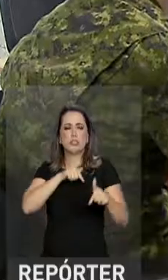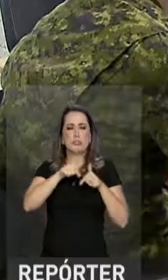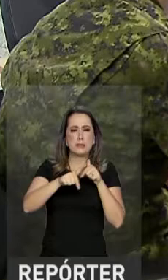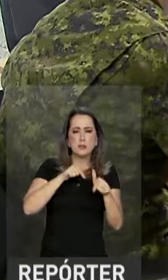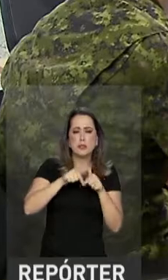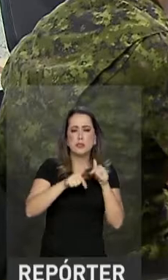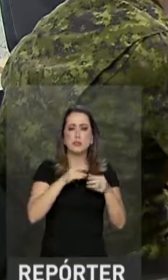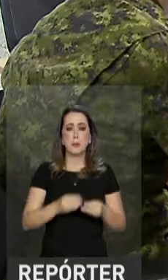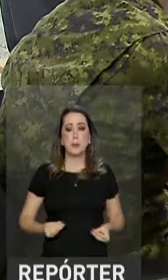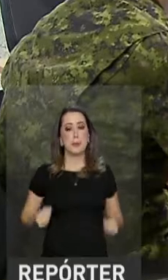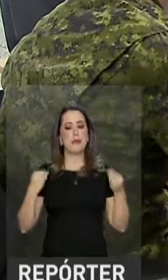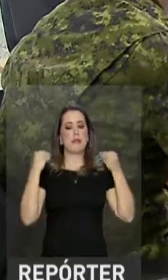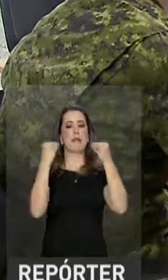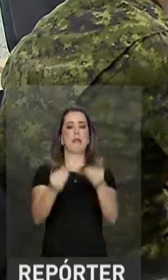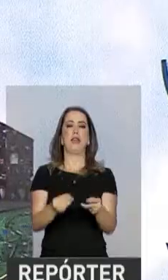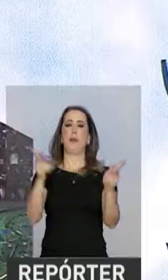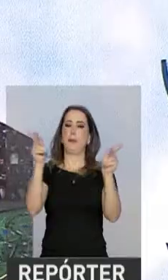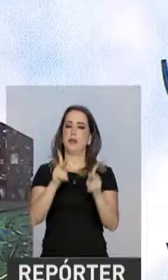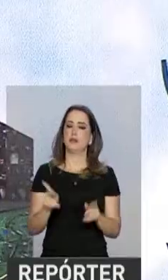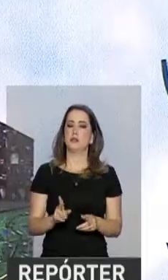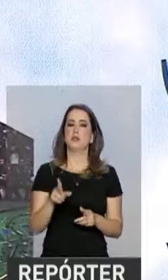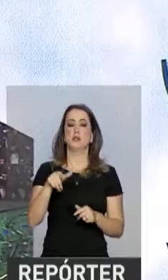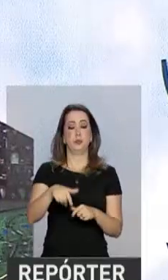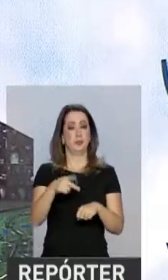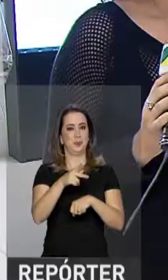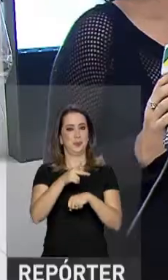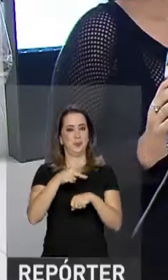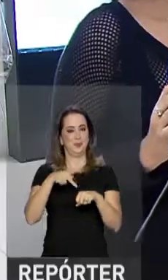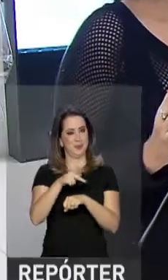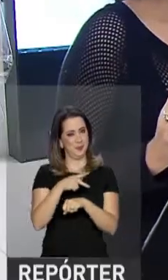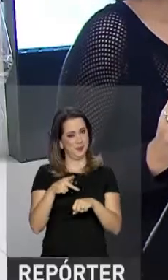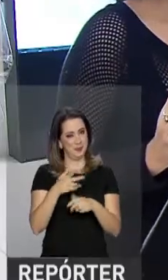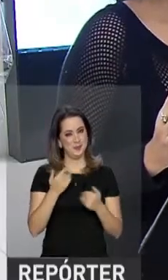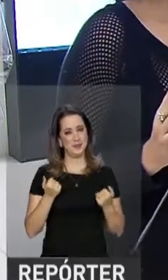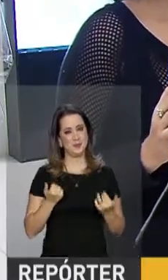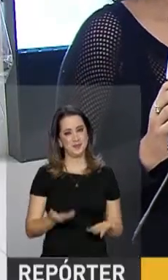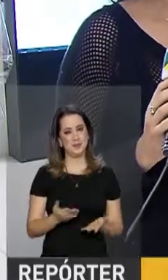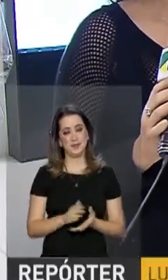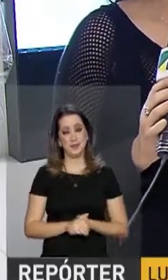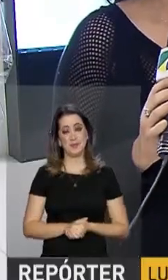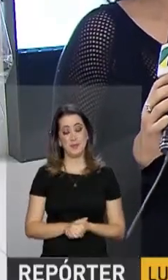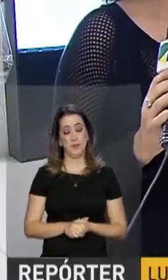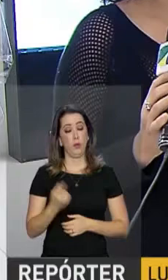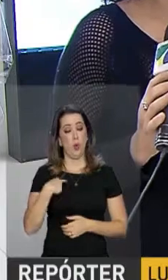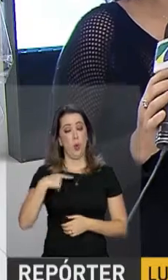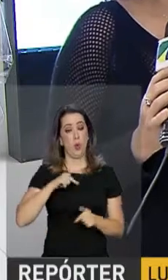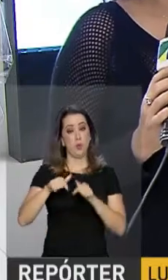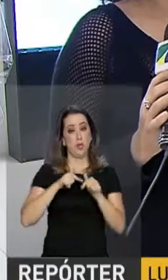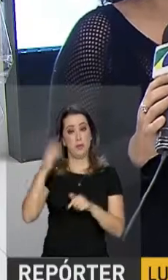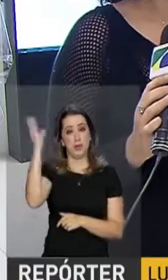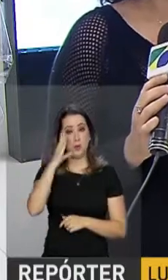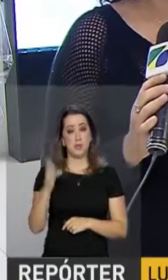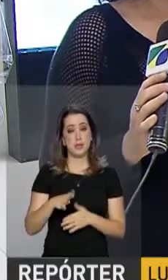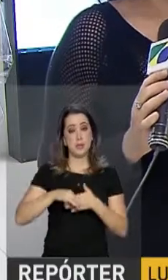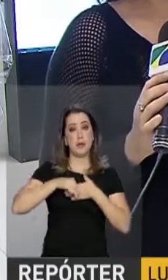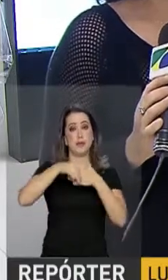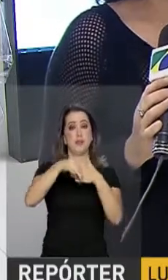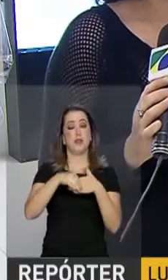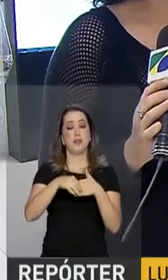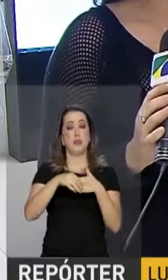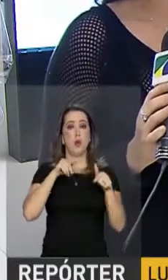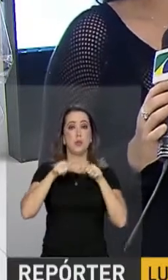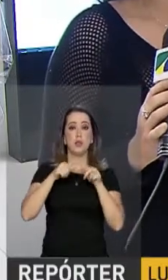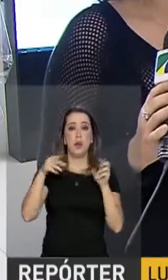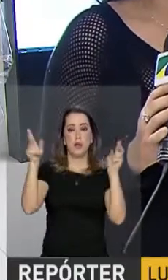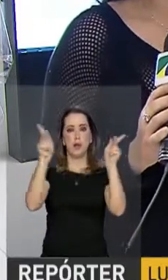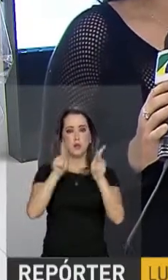para devolver a normalidade a Bogaland. A missão do Brasil em Bogaland é comandar a operação de paz, ou seja,